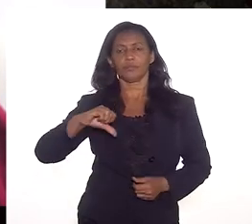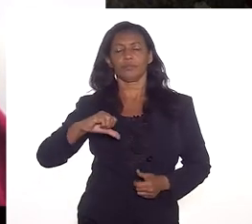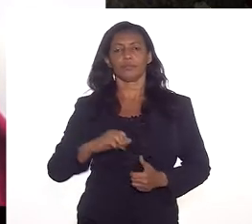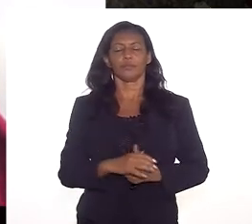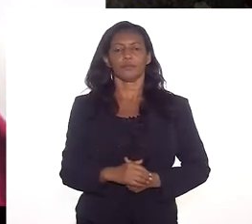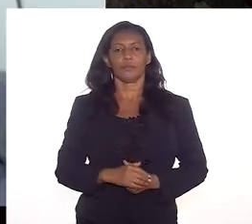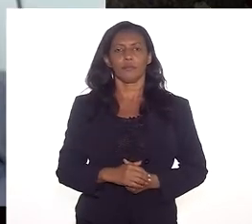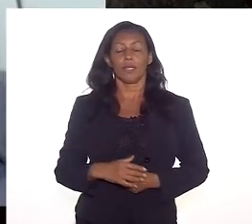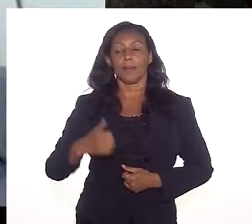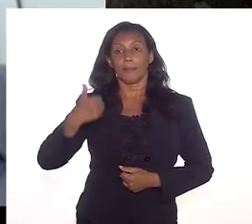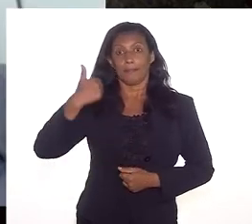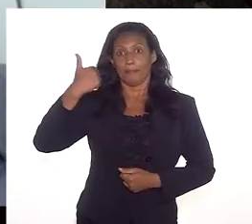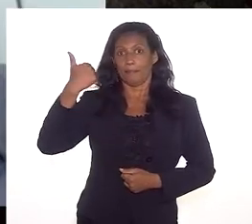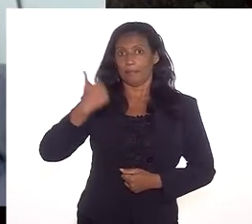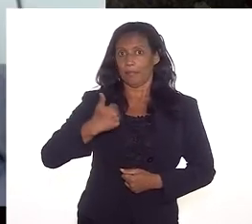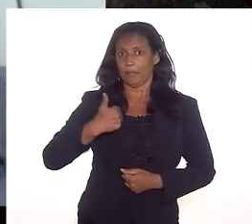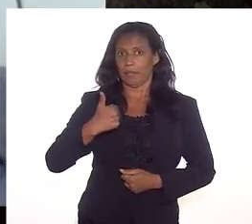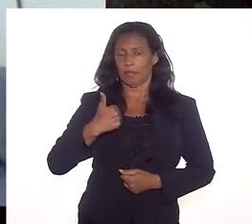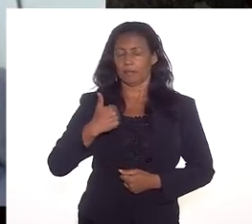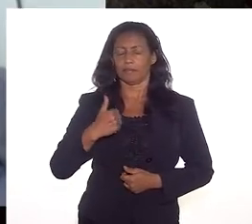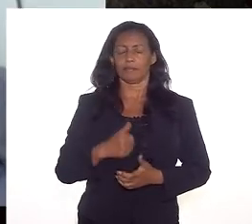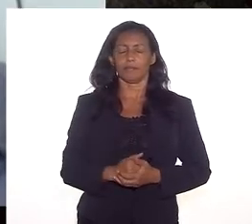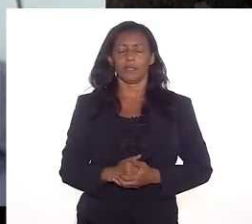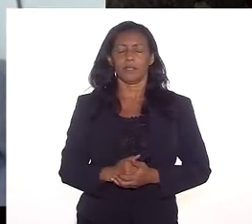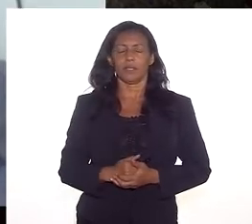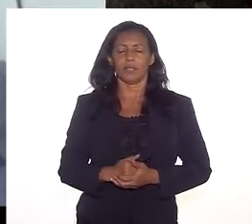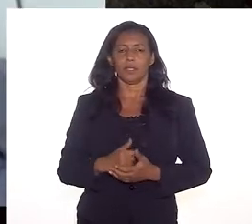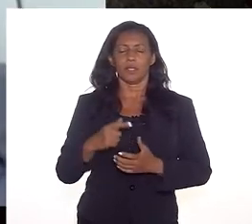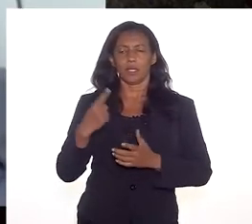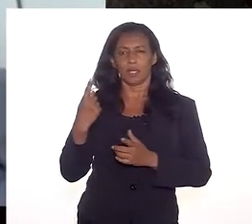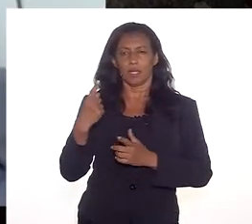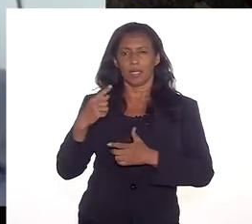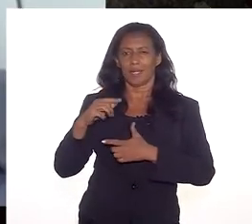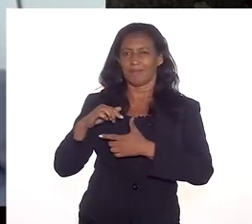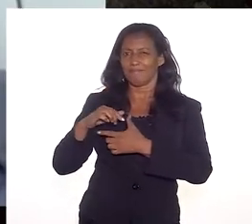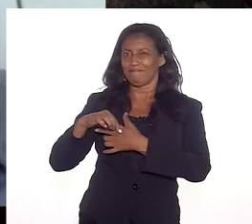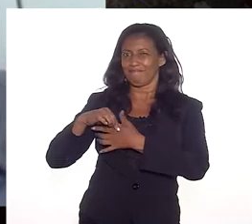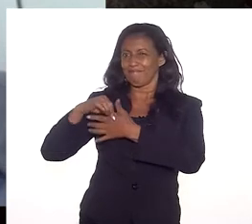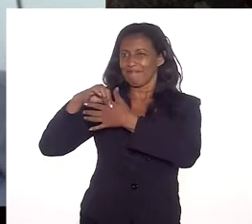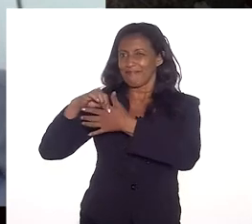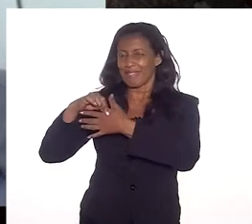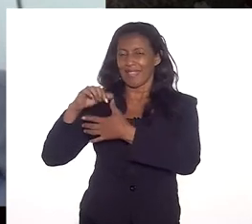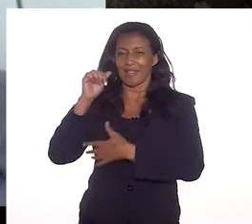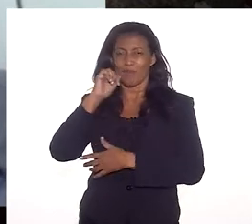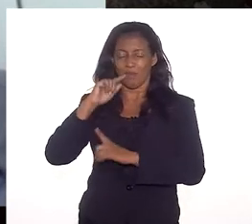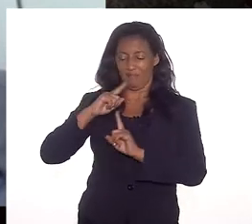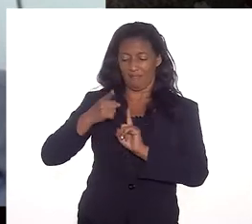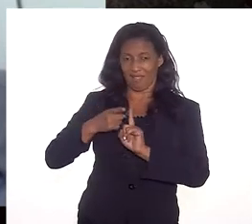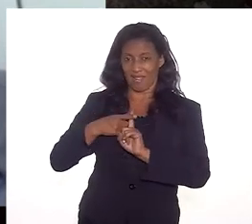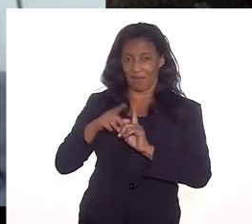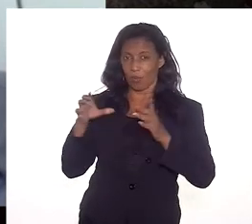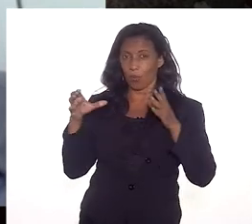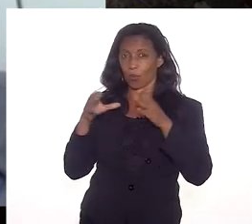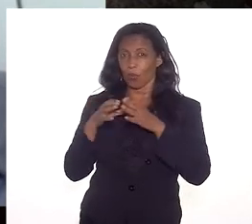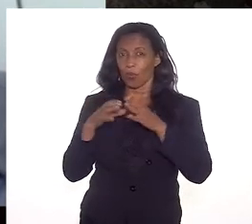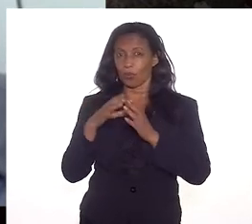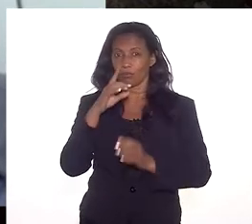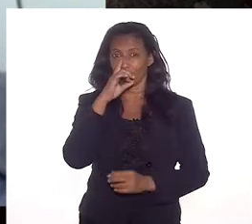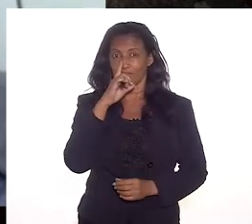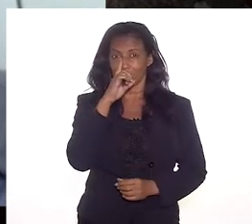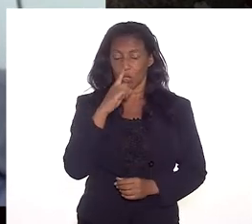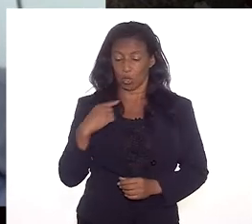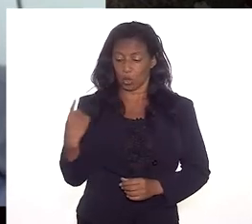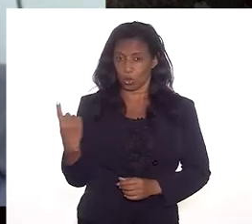Covid-19. O primeiro fato que coloca a grávida numa situação de risco é porque nós